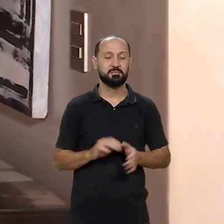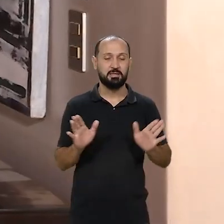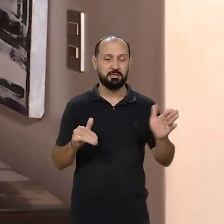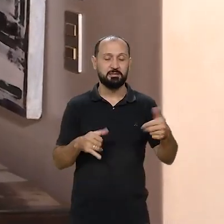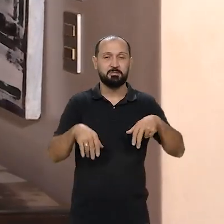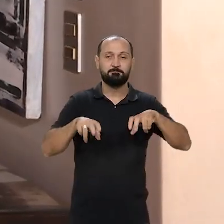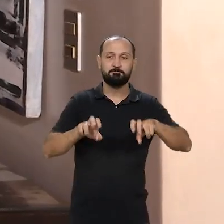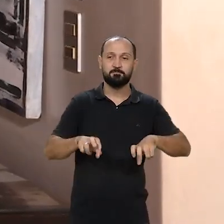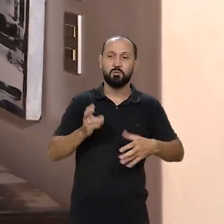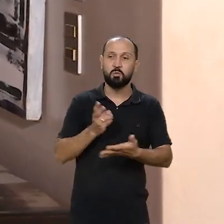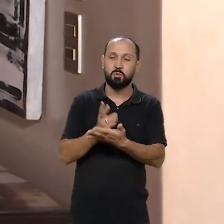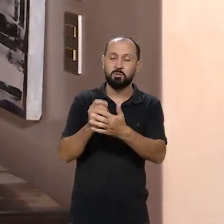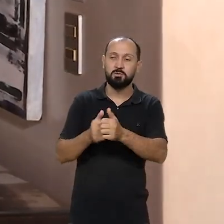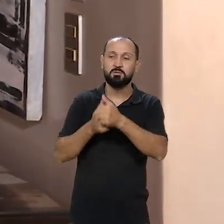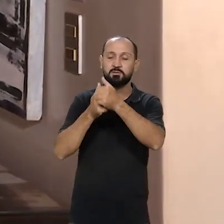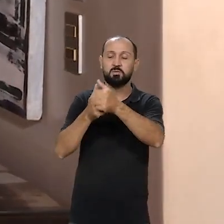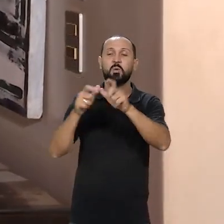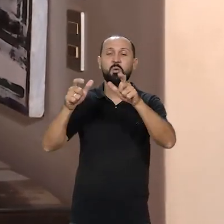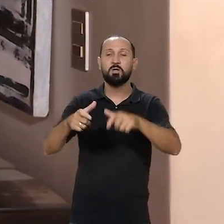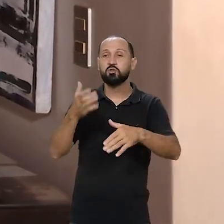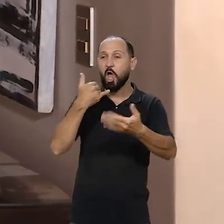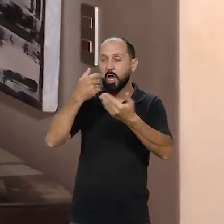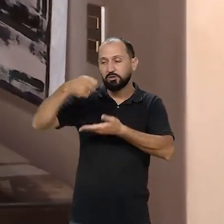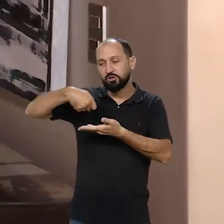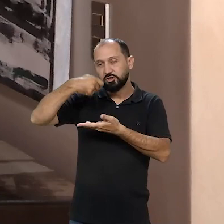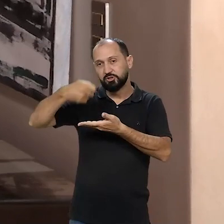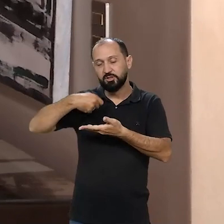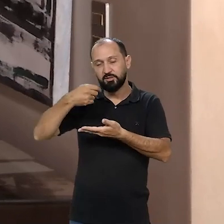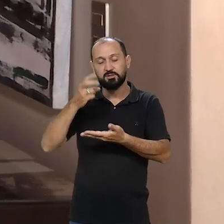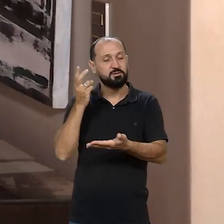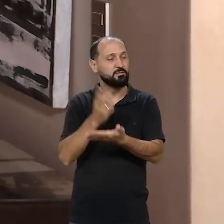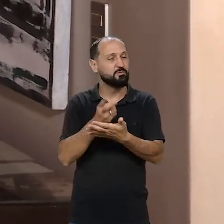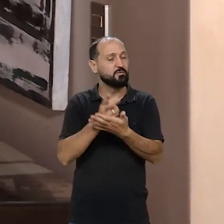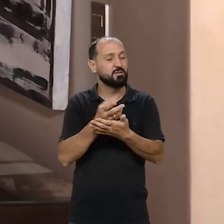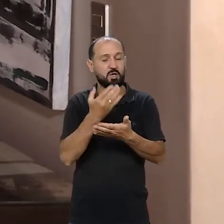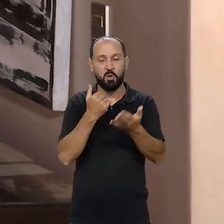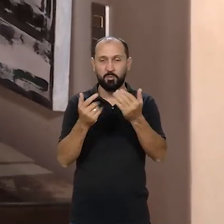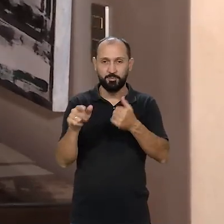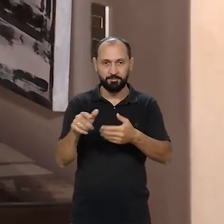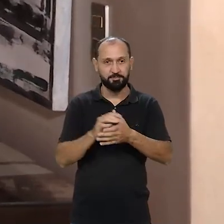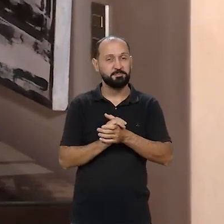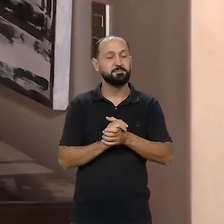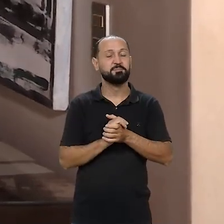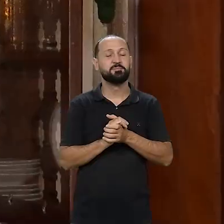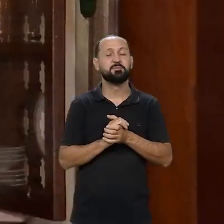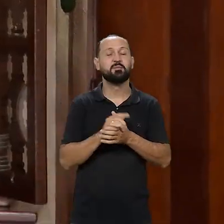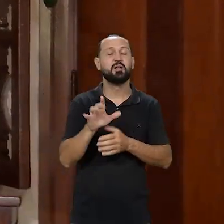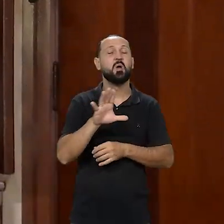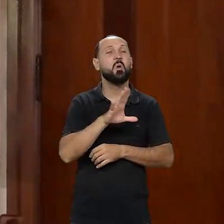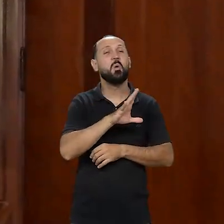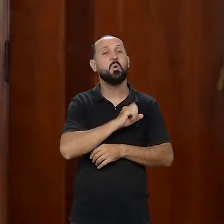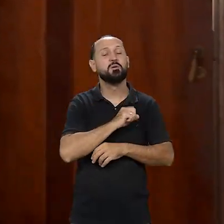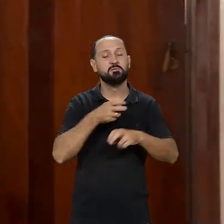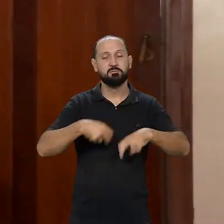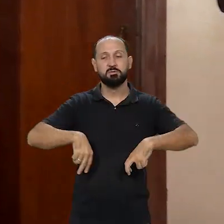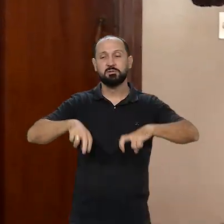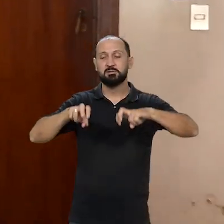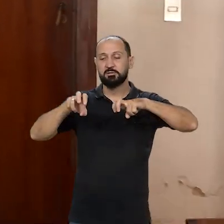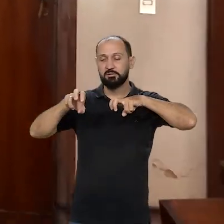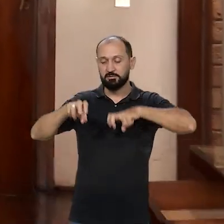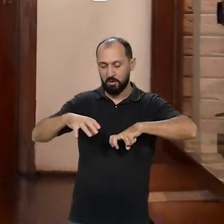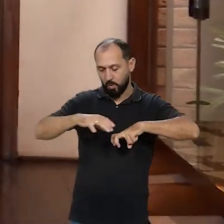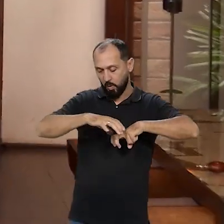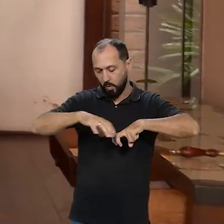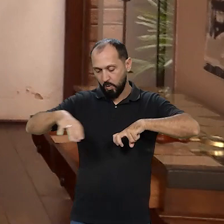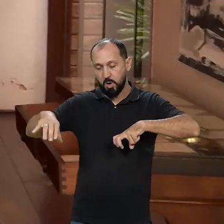Da sala de estar eu sigo com Raila para a sala de jantar, onde o casal fazia suas refeições. Manuel gostava de se sentar